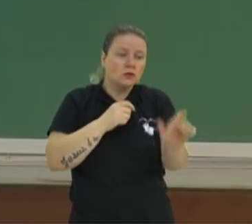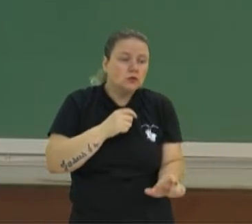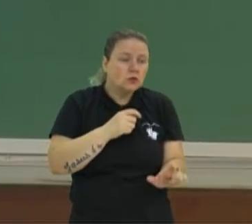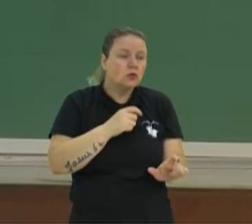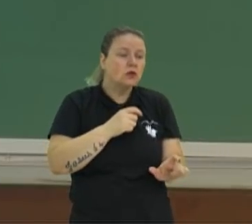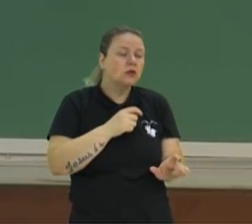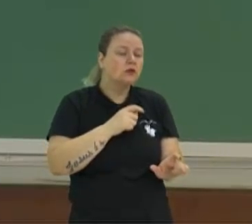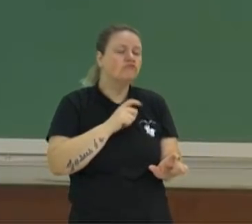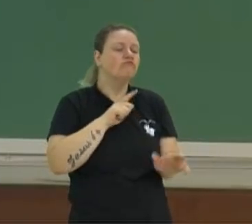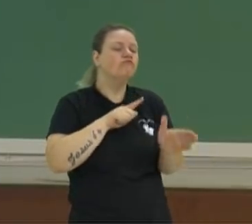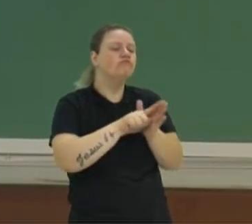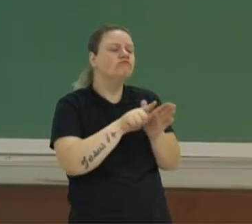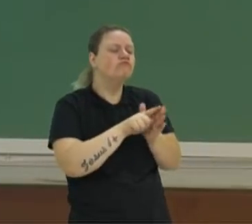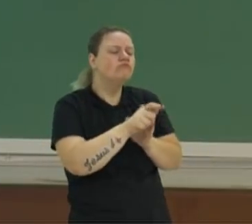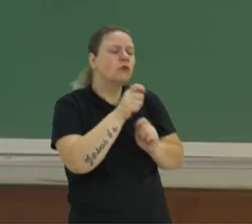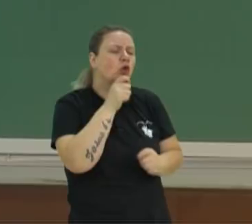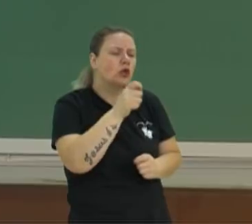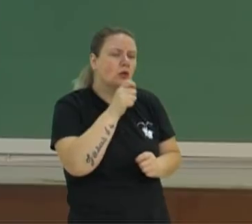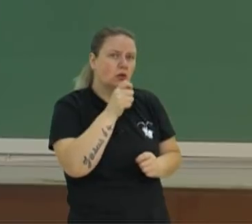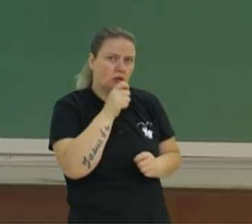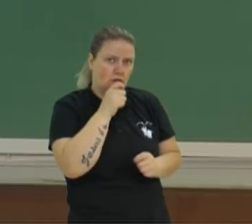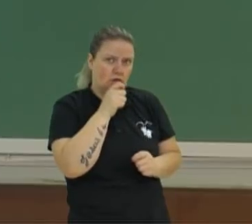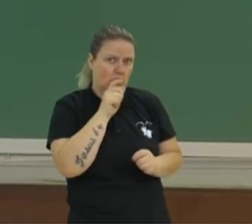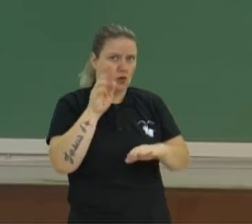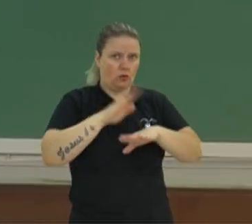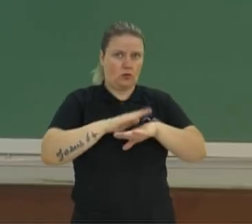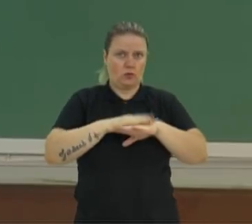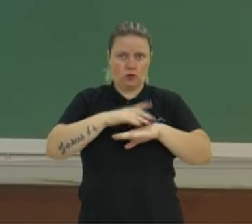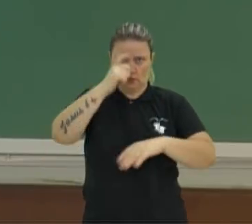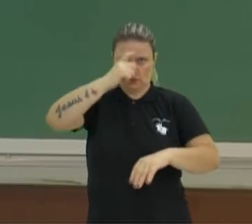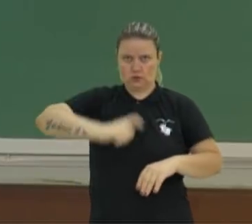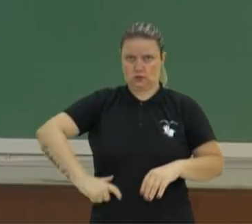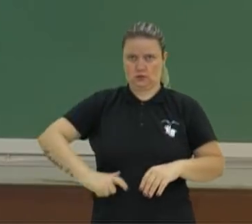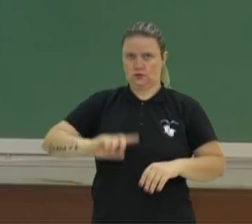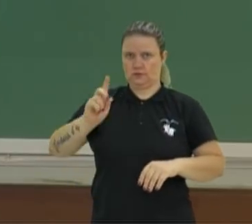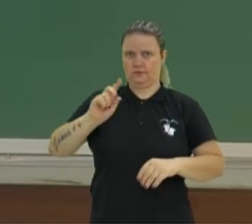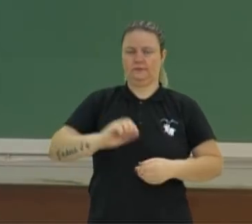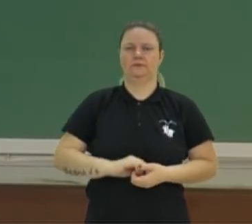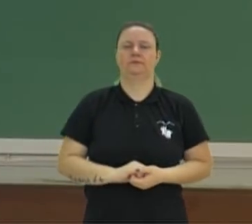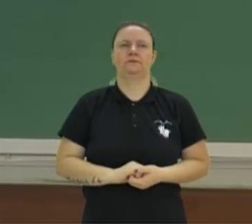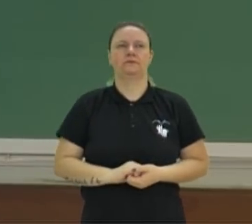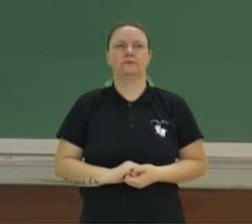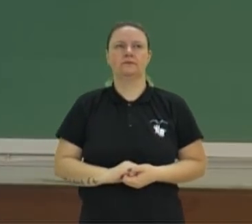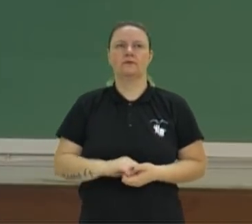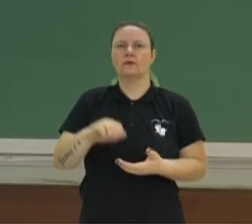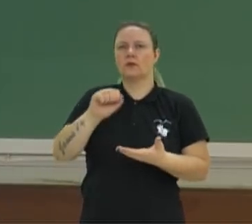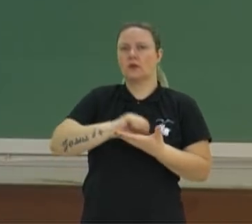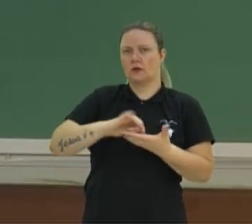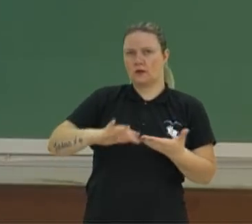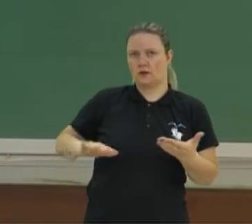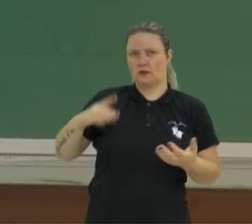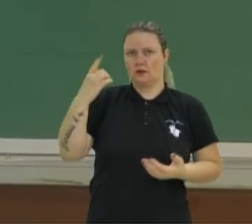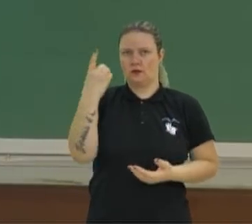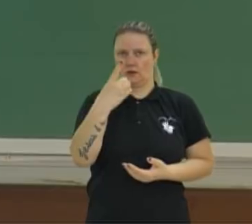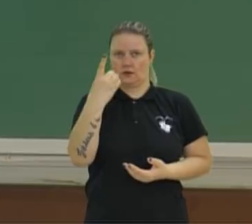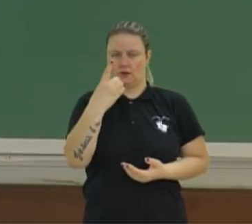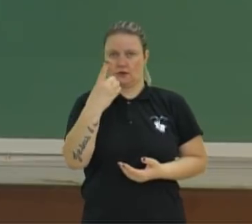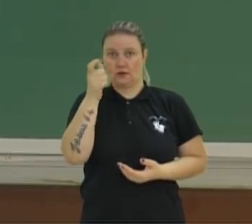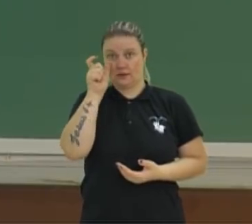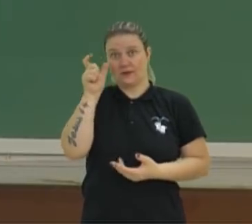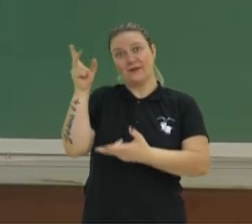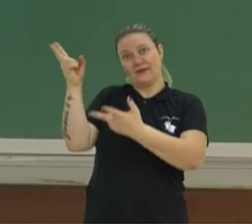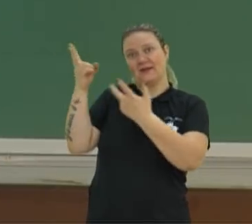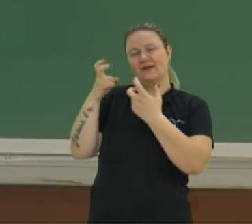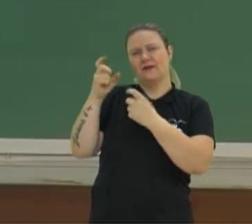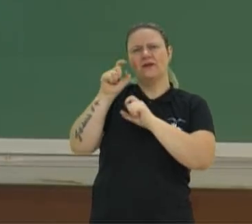jornalista. Esse não é o foco da notícia. Agora nós temos um exercício número 1. Acompanhe